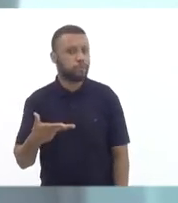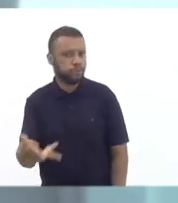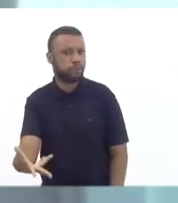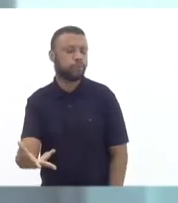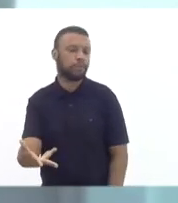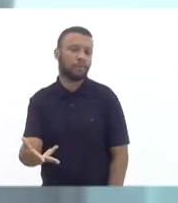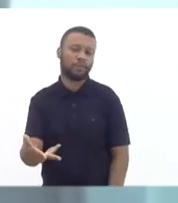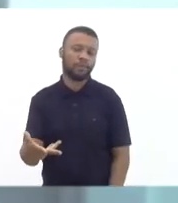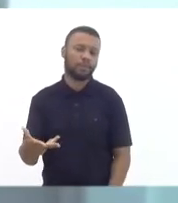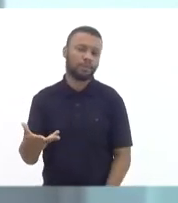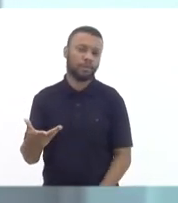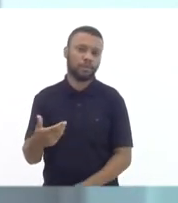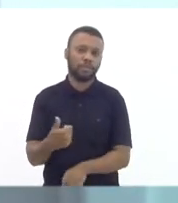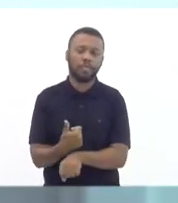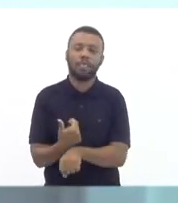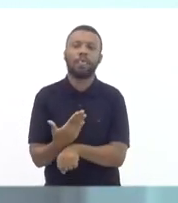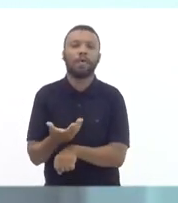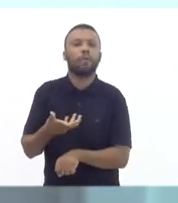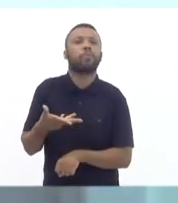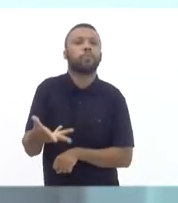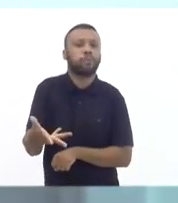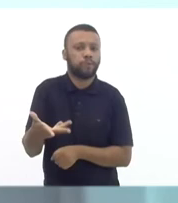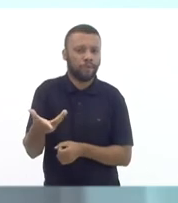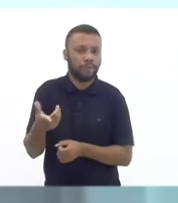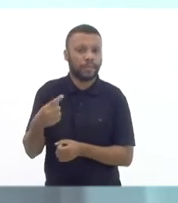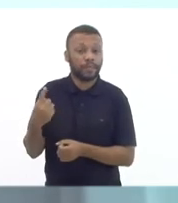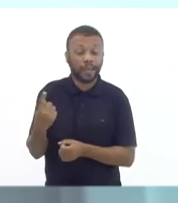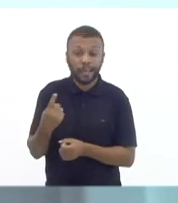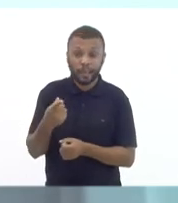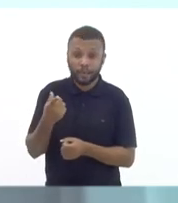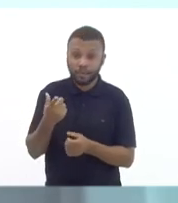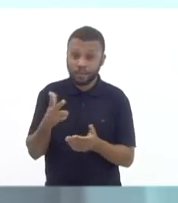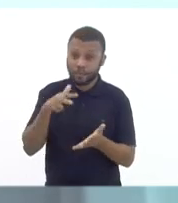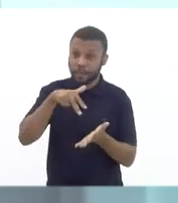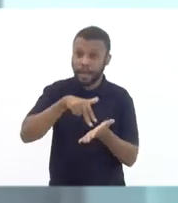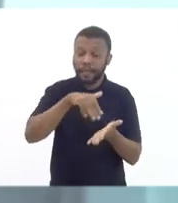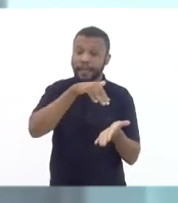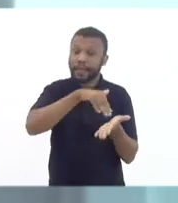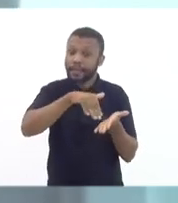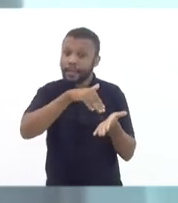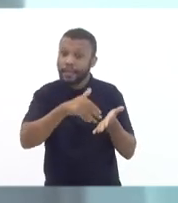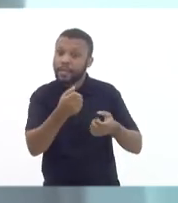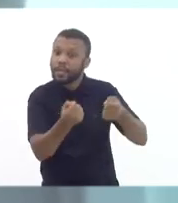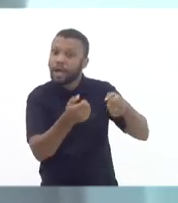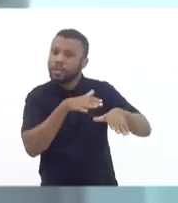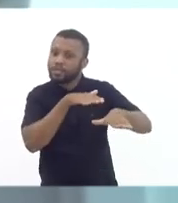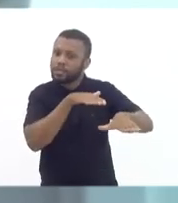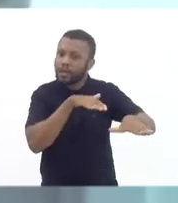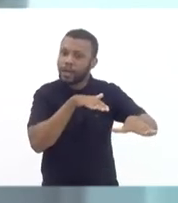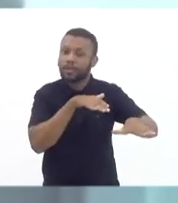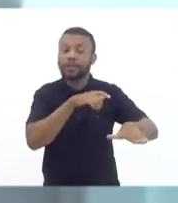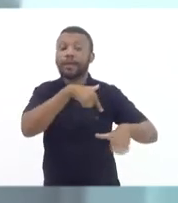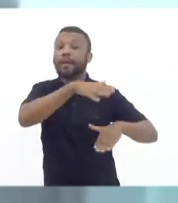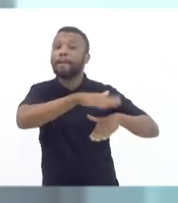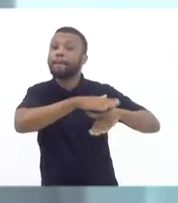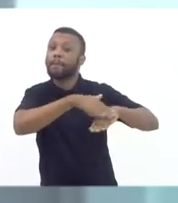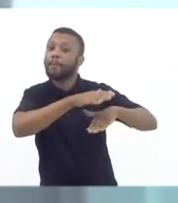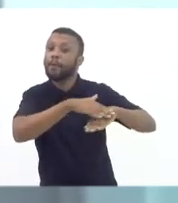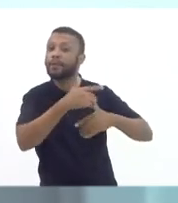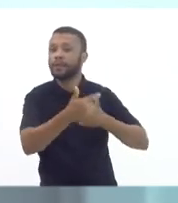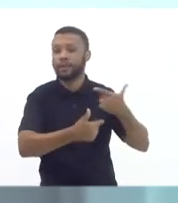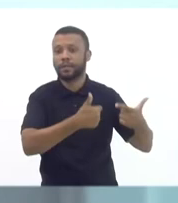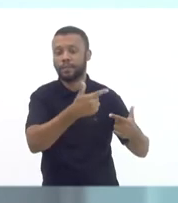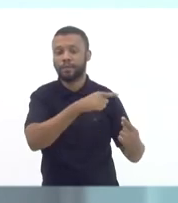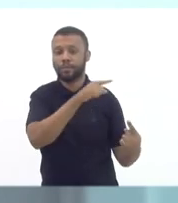passando em alta velocidade é você chegar ao órgão competente, à Secretaria de Trânsito, a quem é detentor daquele serviço,